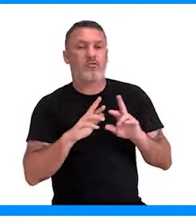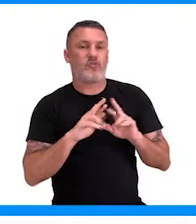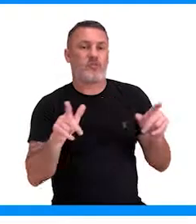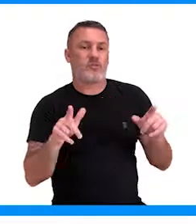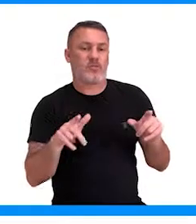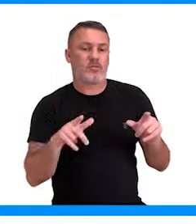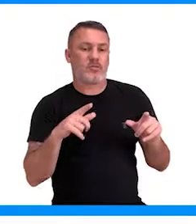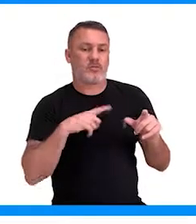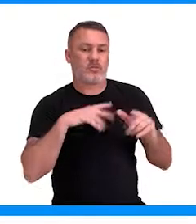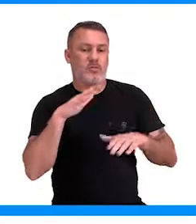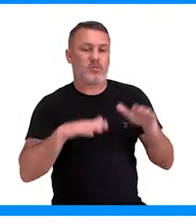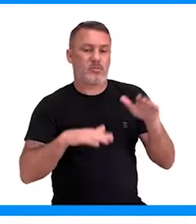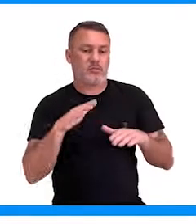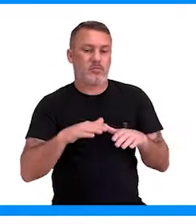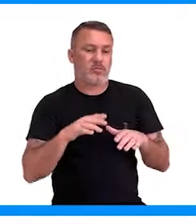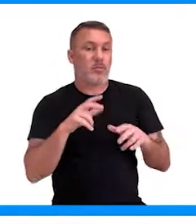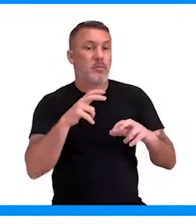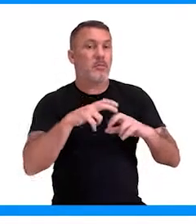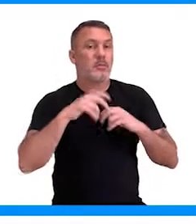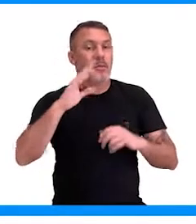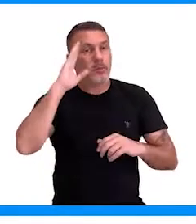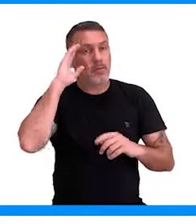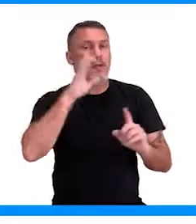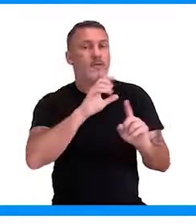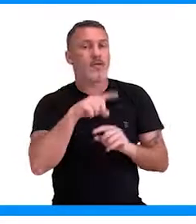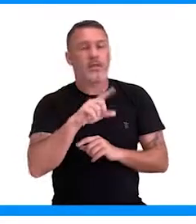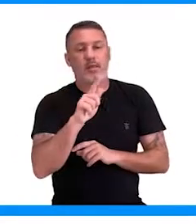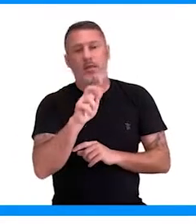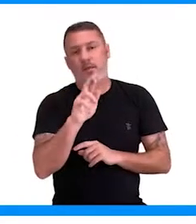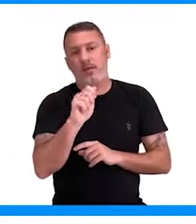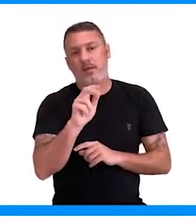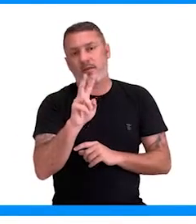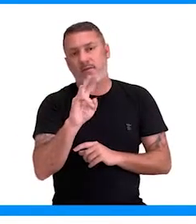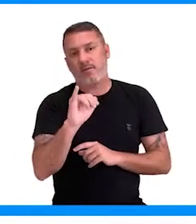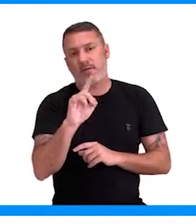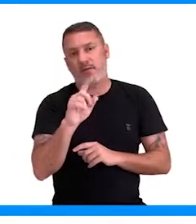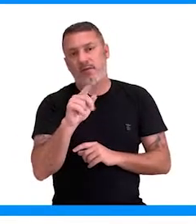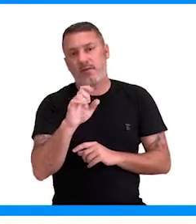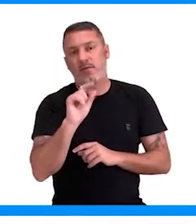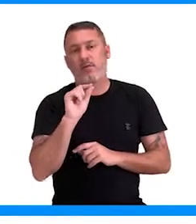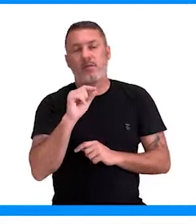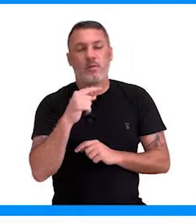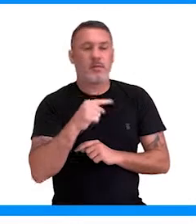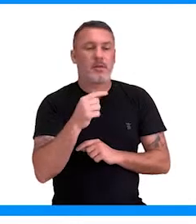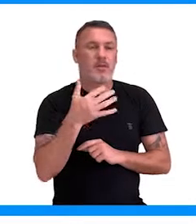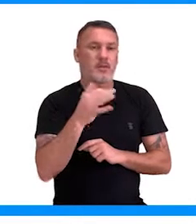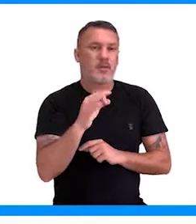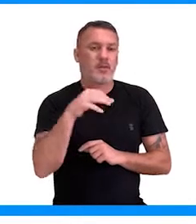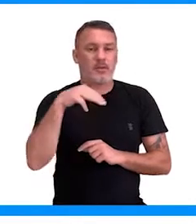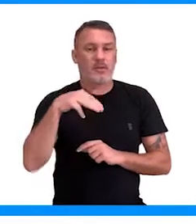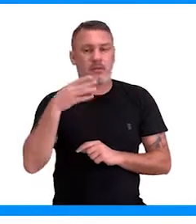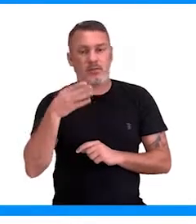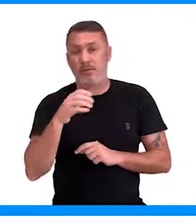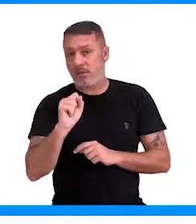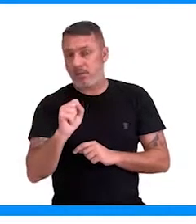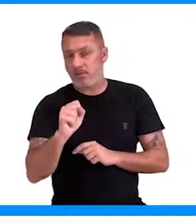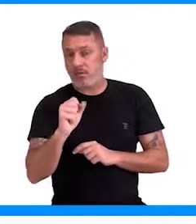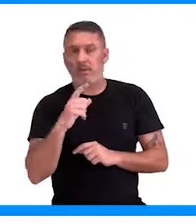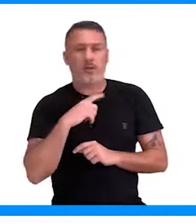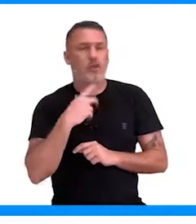variado, uniformemente variado pela gravidade, de menos 10 metros por segundo ao